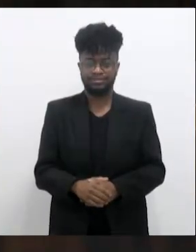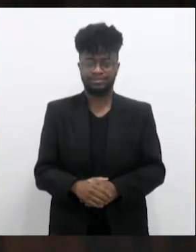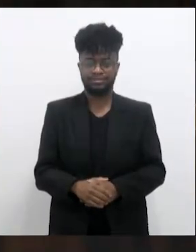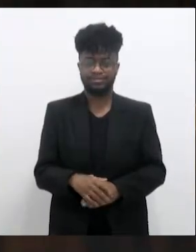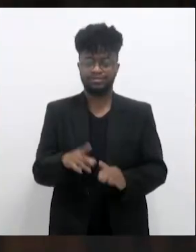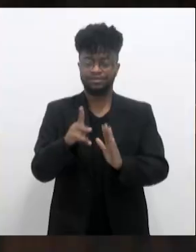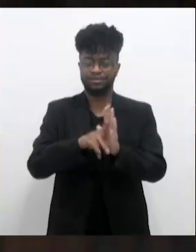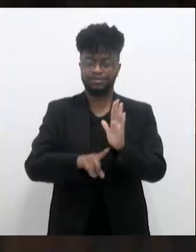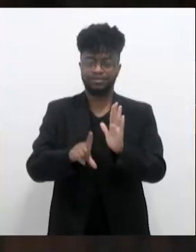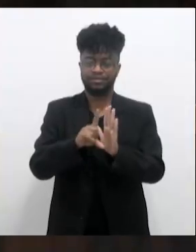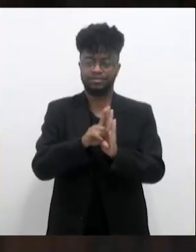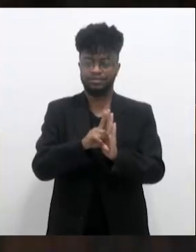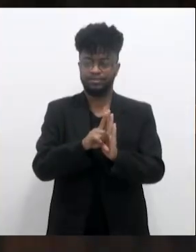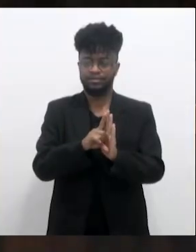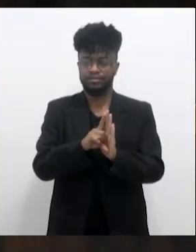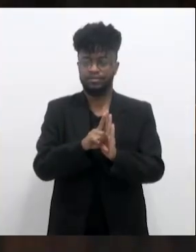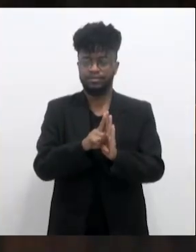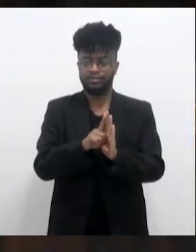Projeto de